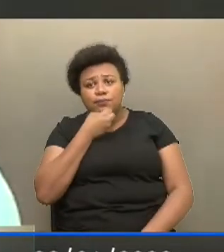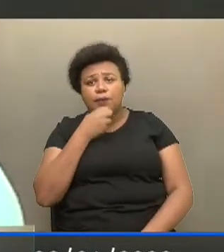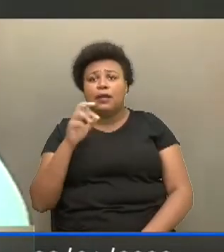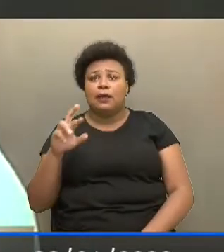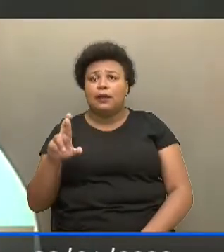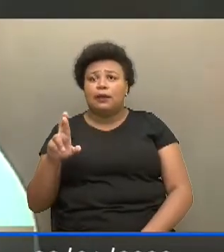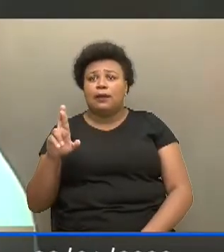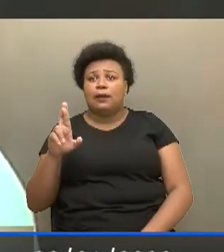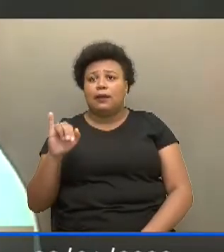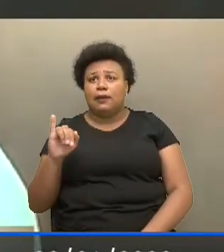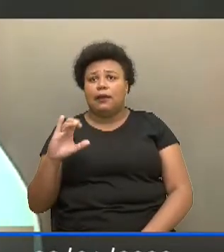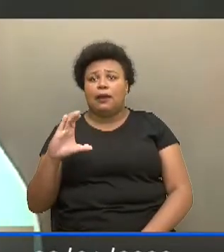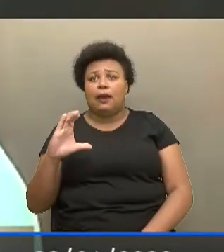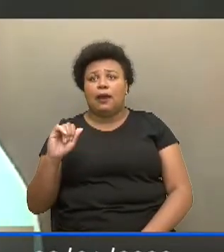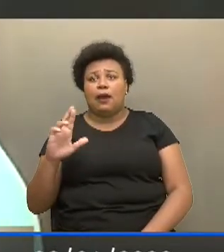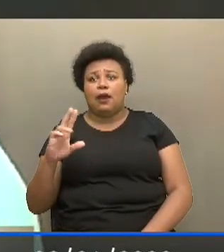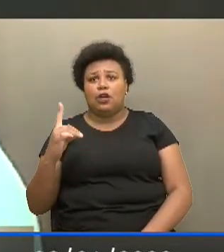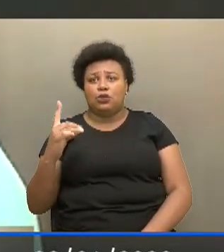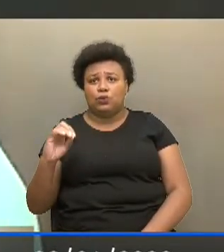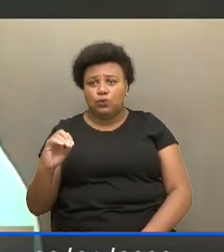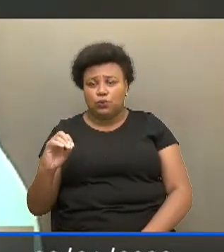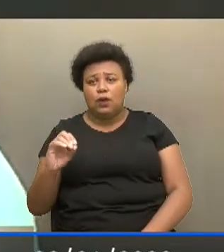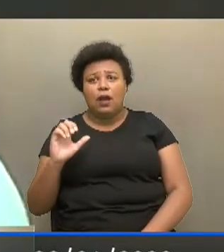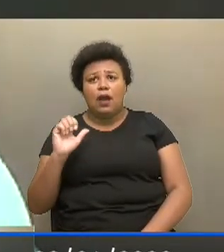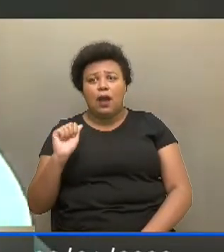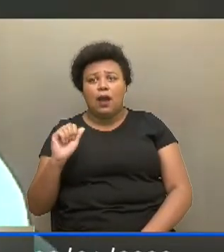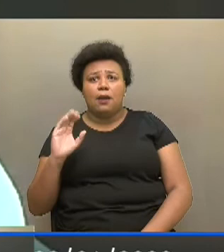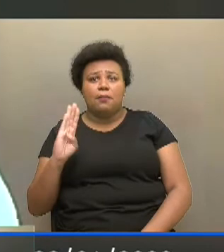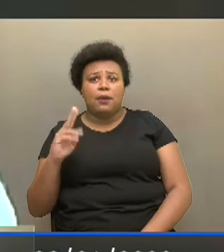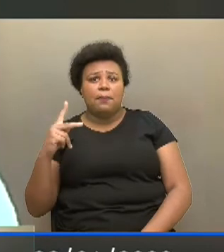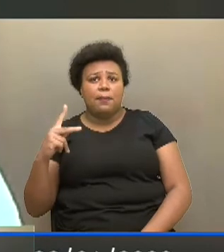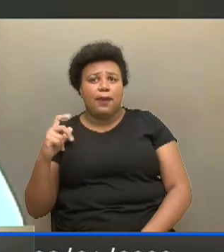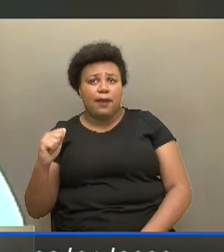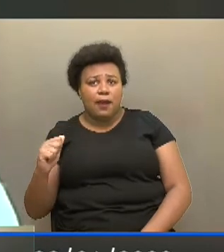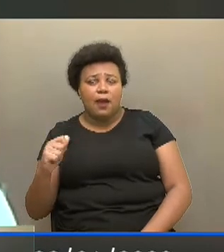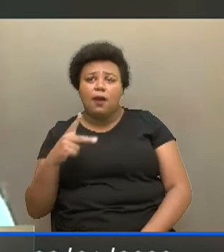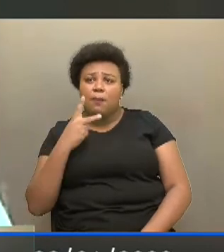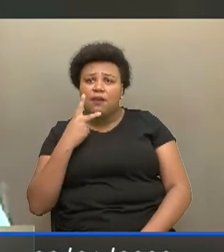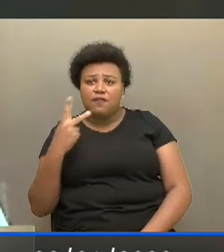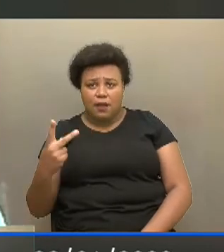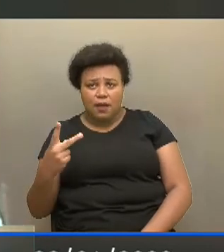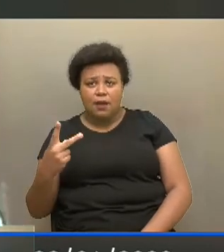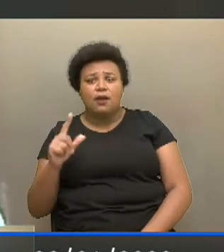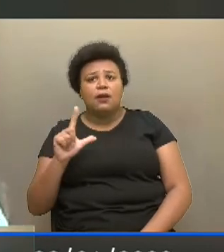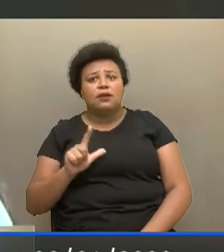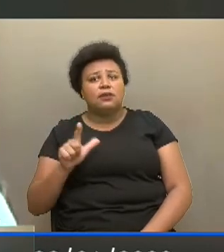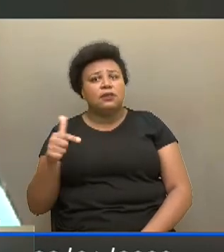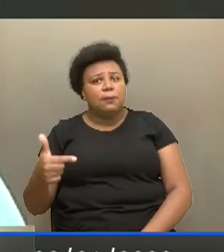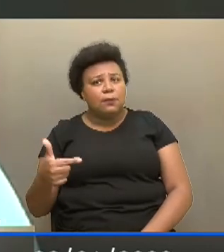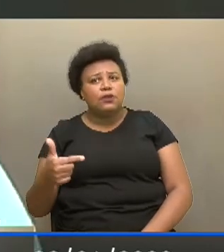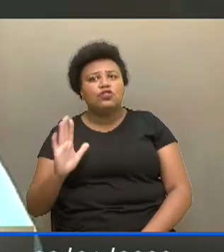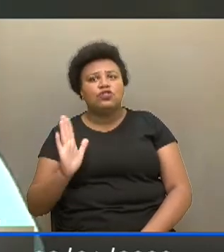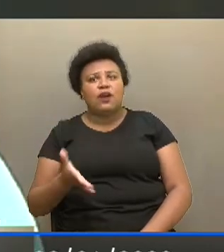Ricardo Santin, da BPA, para fazer as considerações, e depois já vamos para o encerramento com o